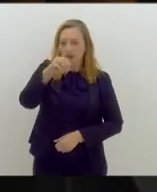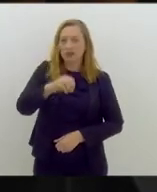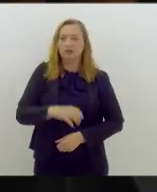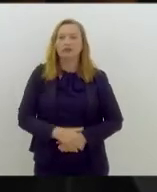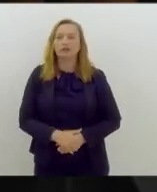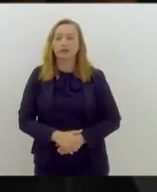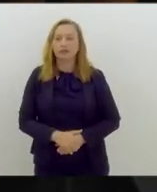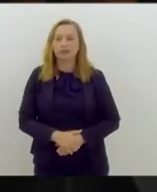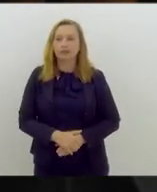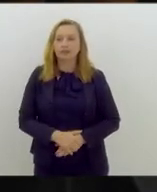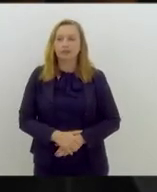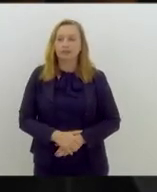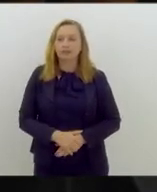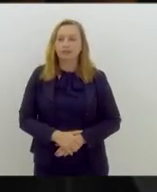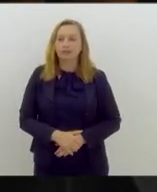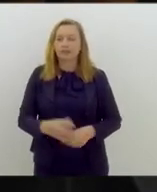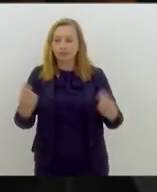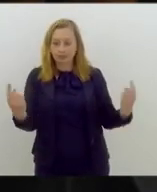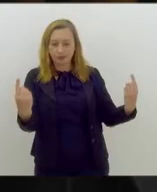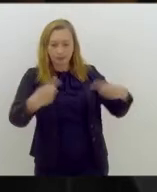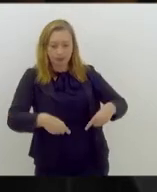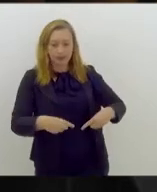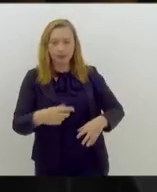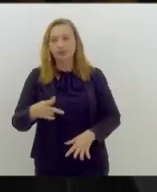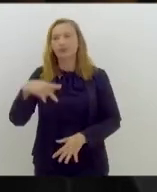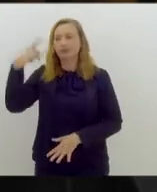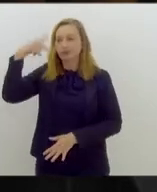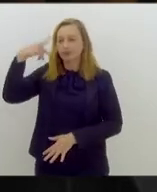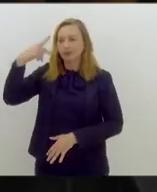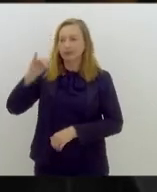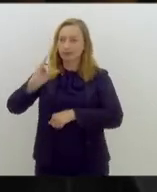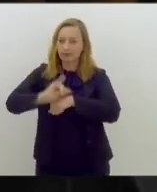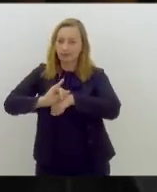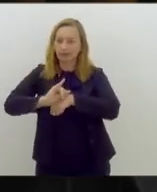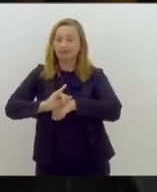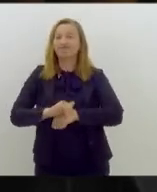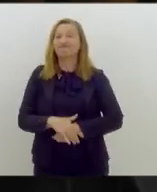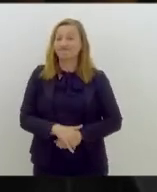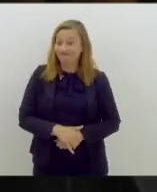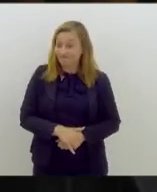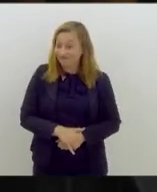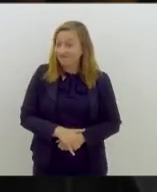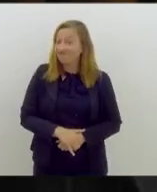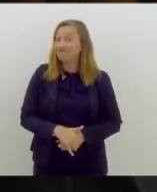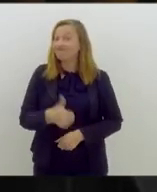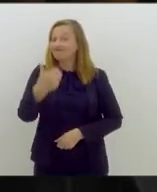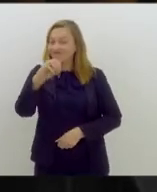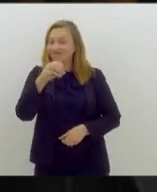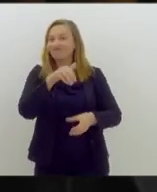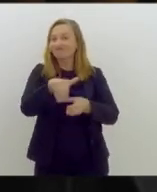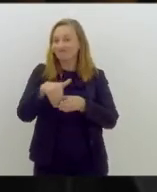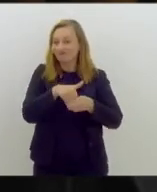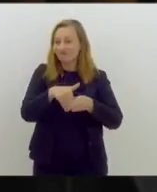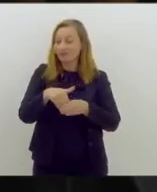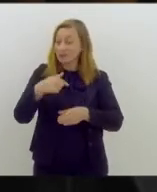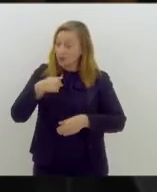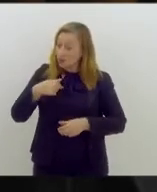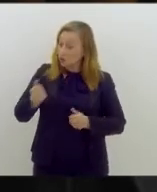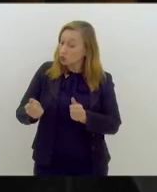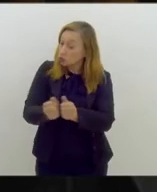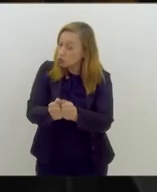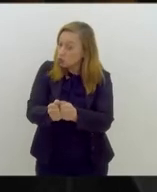e ainda concorrer uma de vereador na capital são 10 eleições que participei